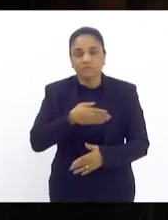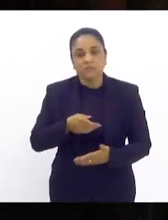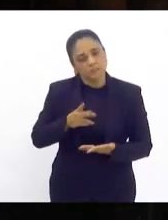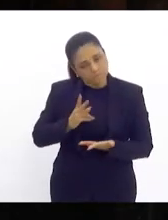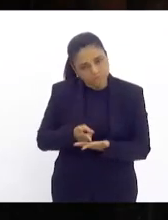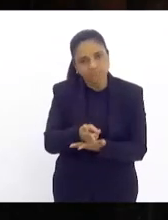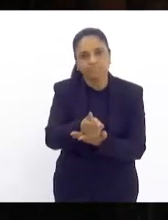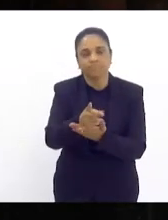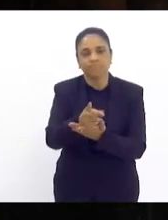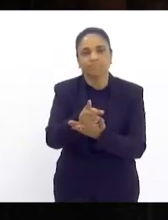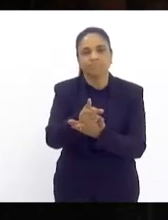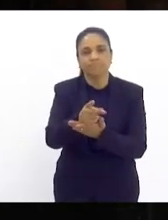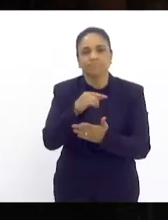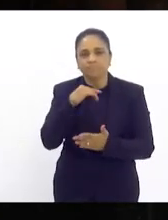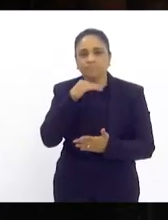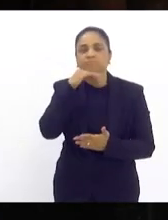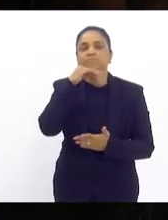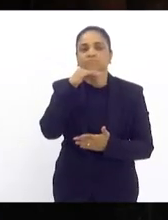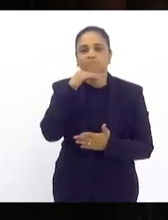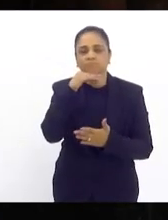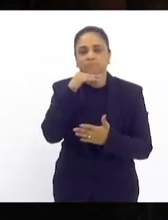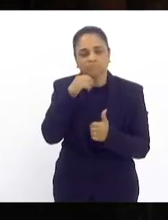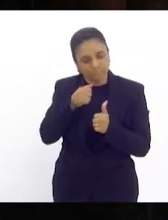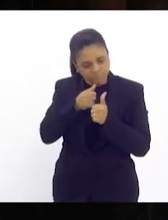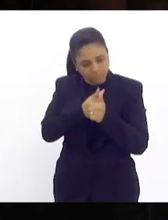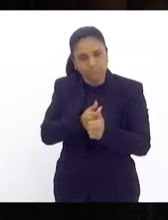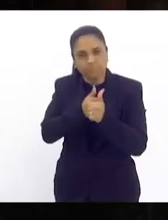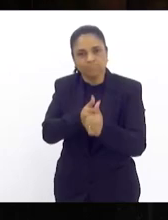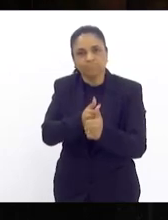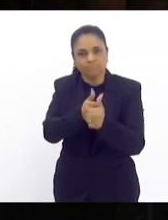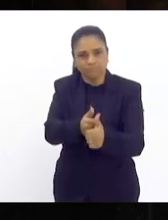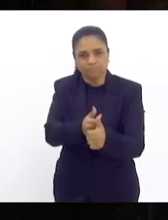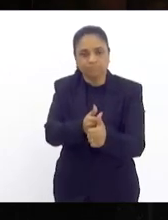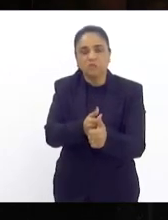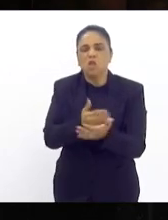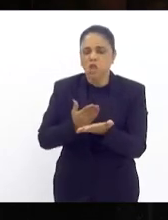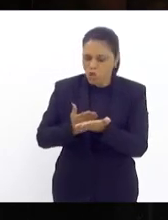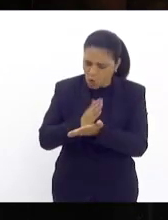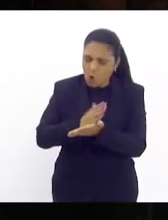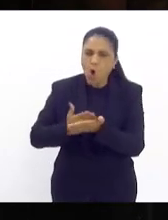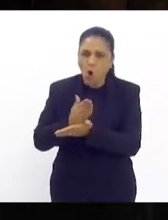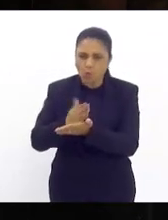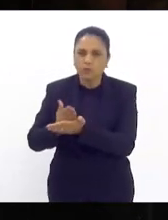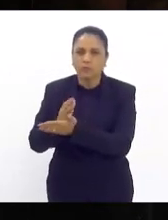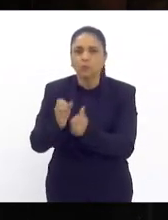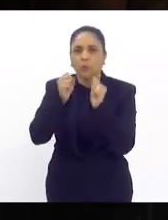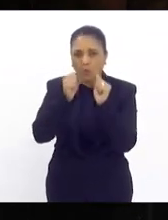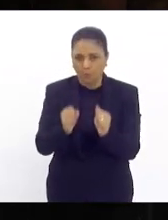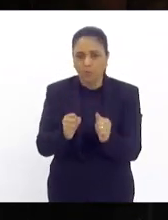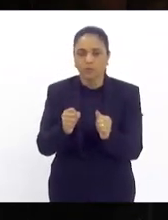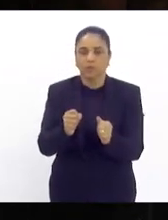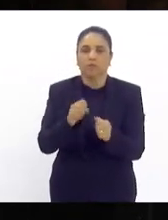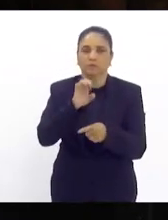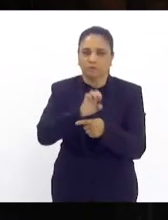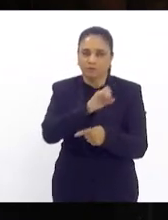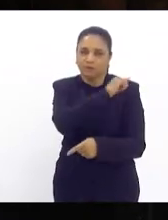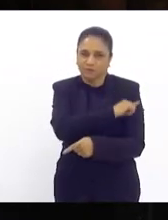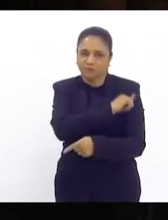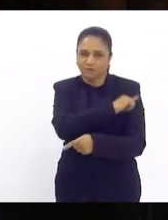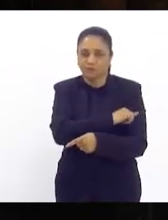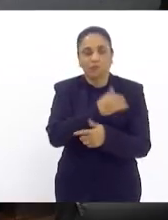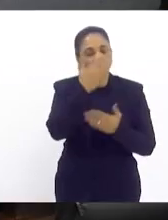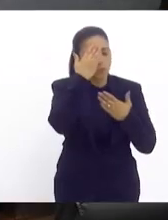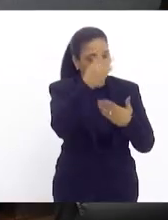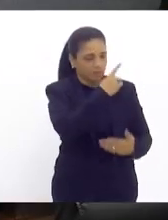erguida de punho Cerrado e incomodando os poderes do Estado do Rio de Janeiro muito obrigada senhor